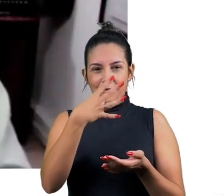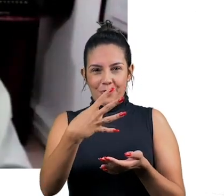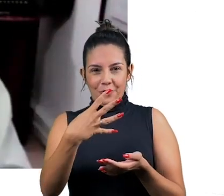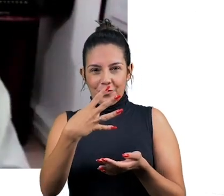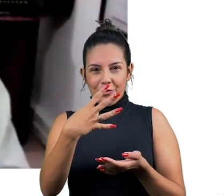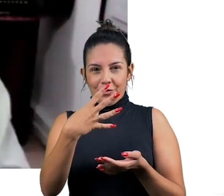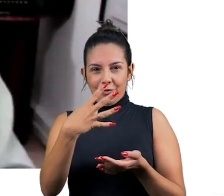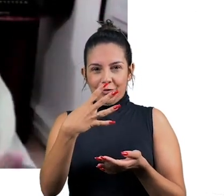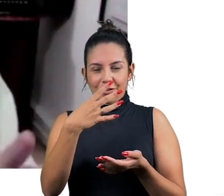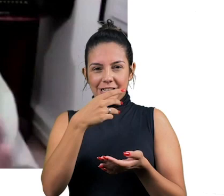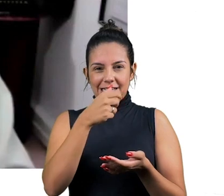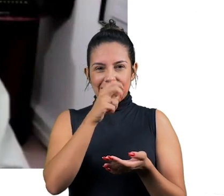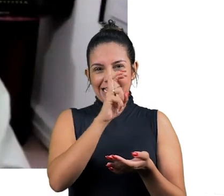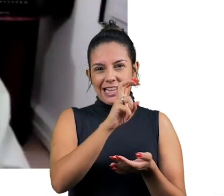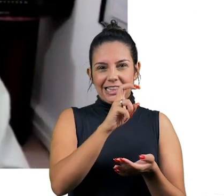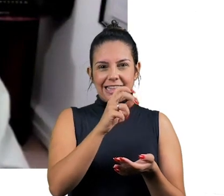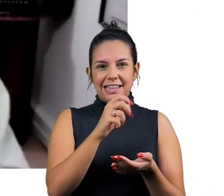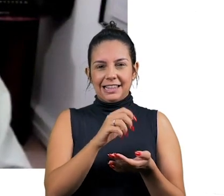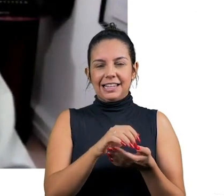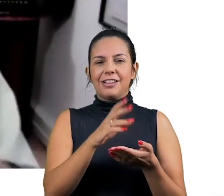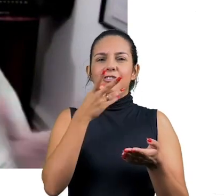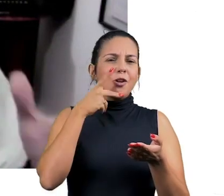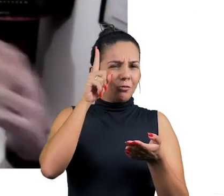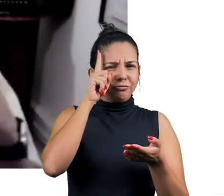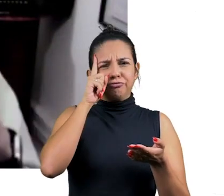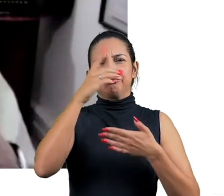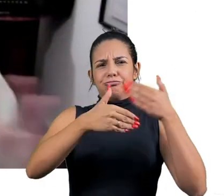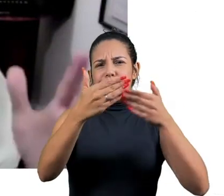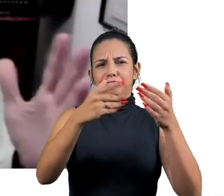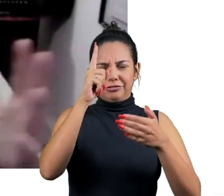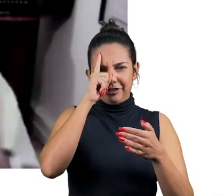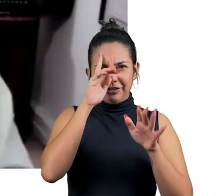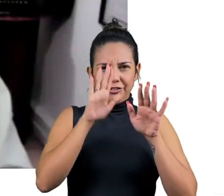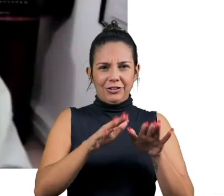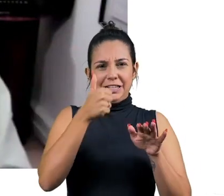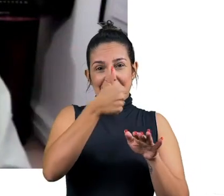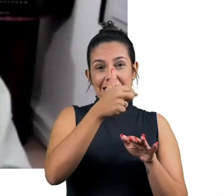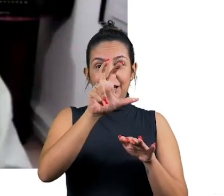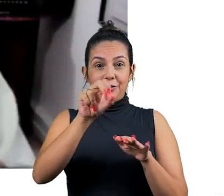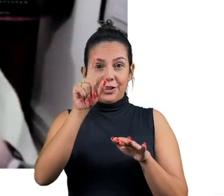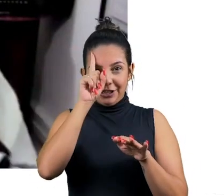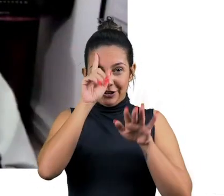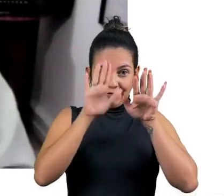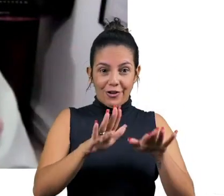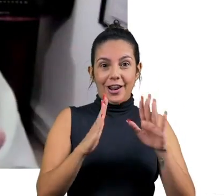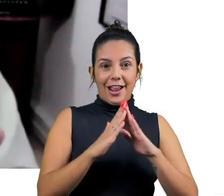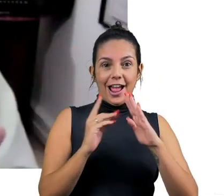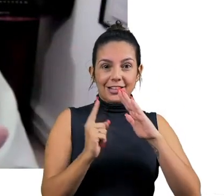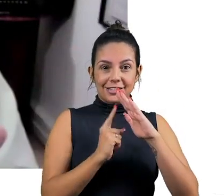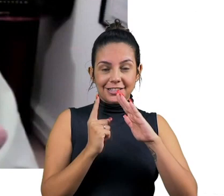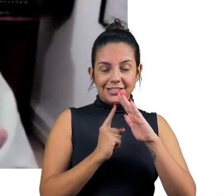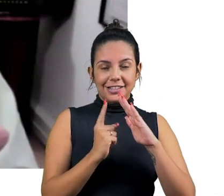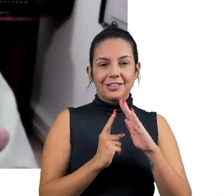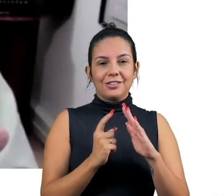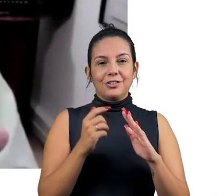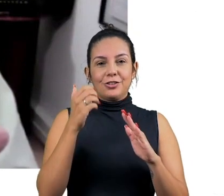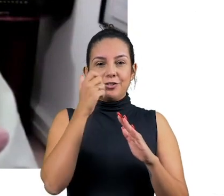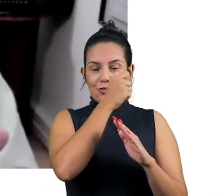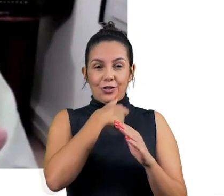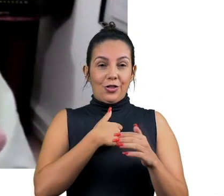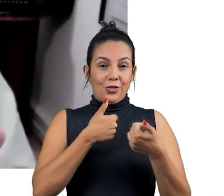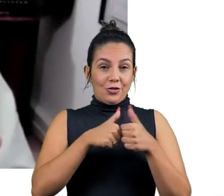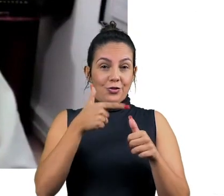mês de confinamento, dia de confinamento, né? Ou seja, ele ficou 150 dias isolado. Bom, eu estou quase